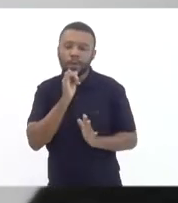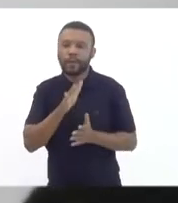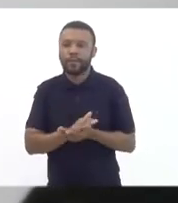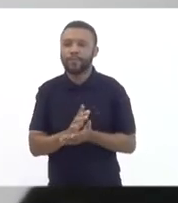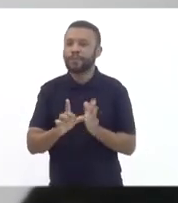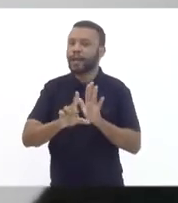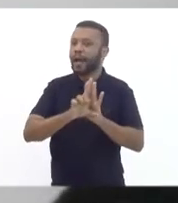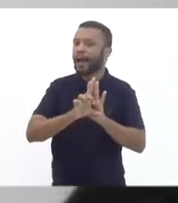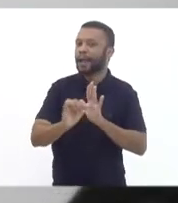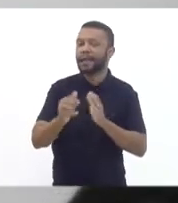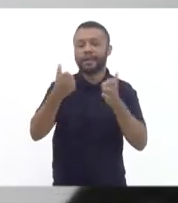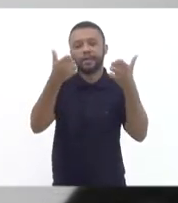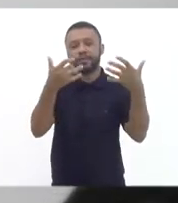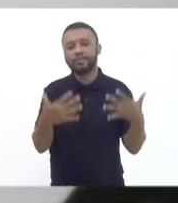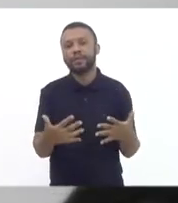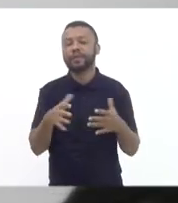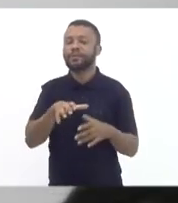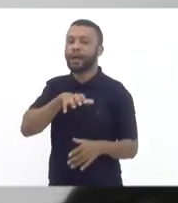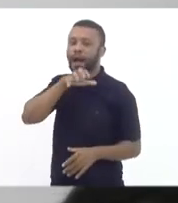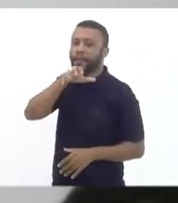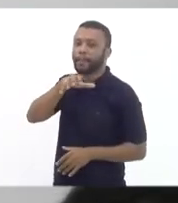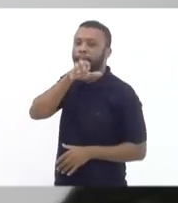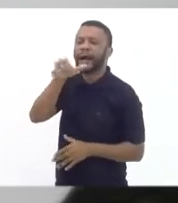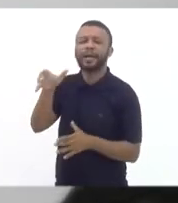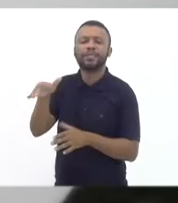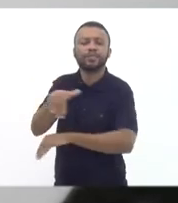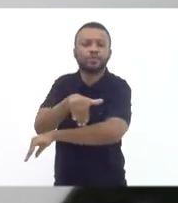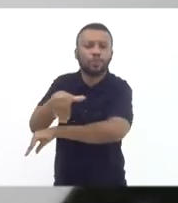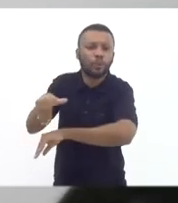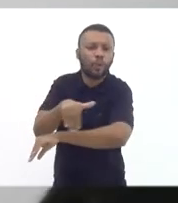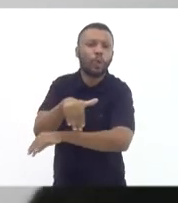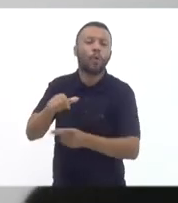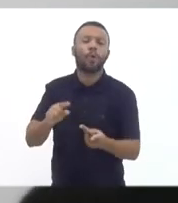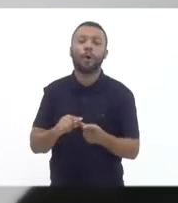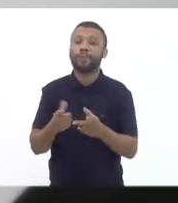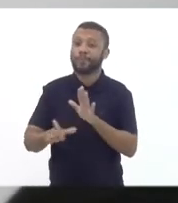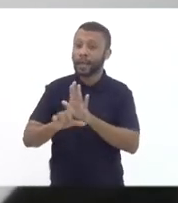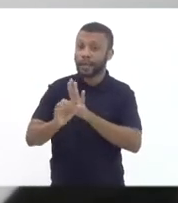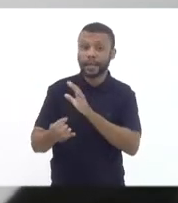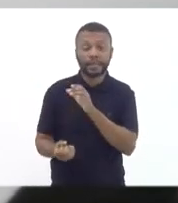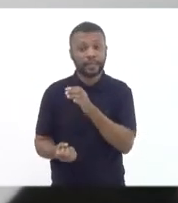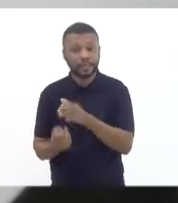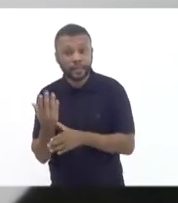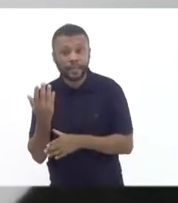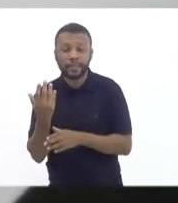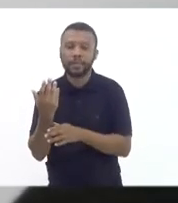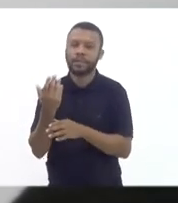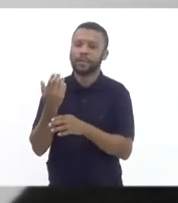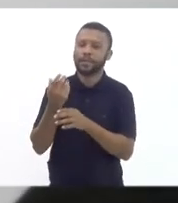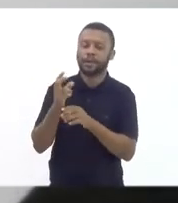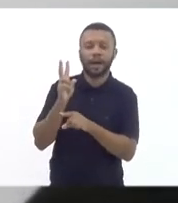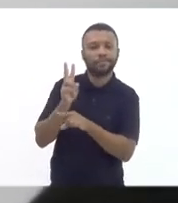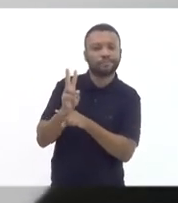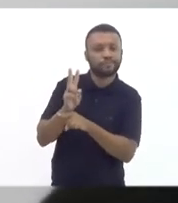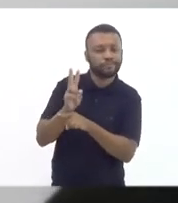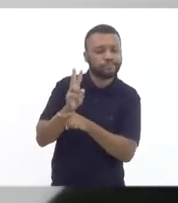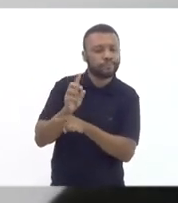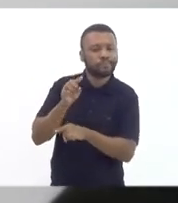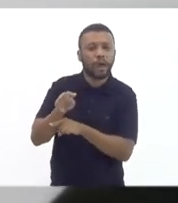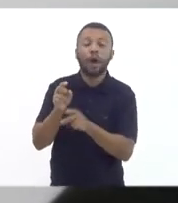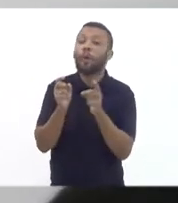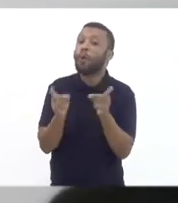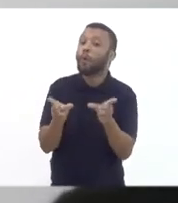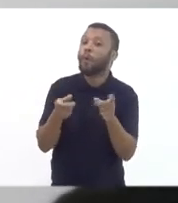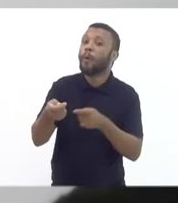que dispõe sobre animais comunitários, a lei que disciplina a criação e comércio de animais, a lei que proíbe o